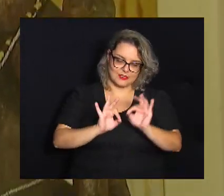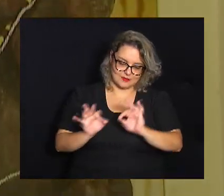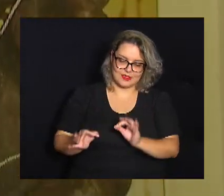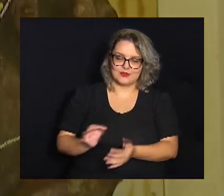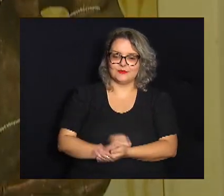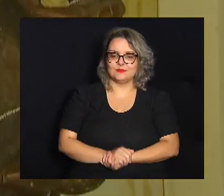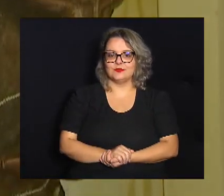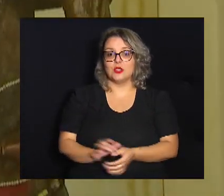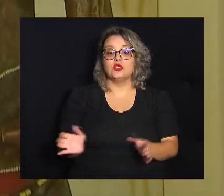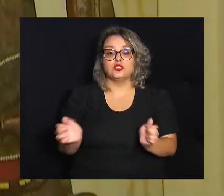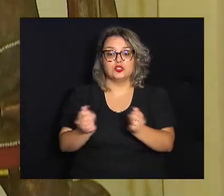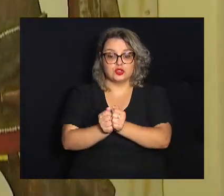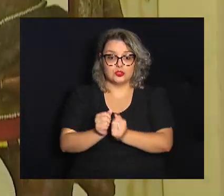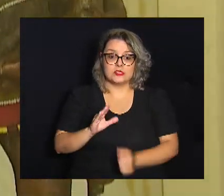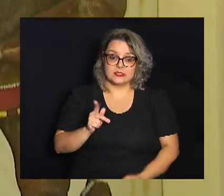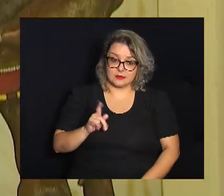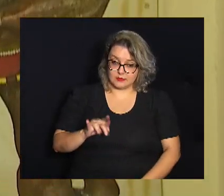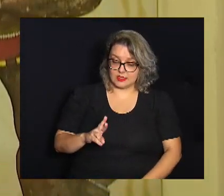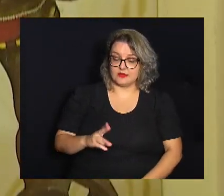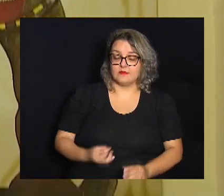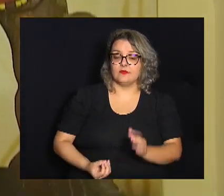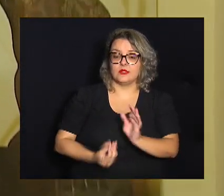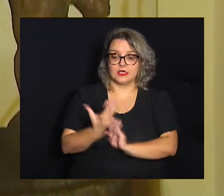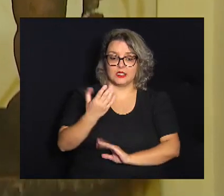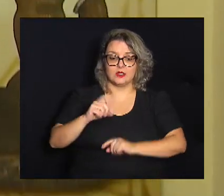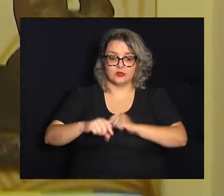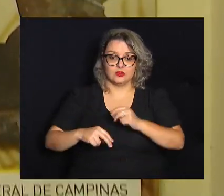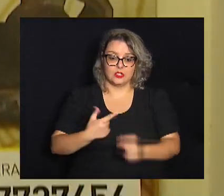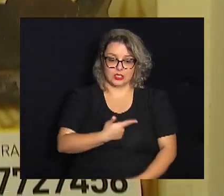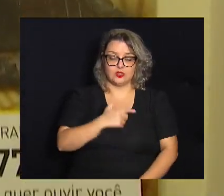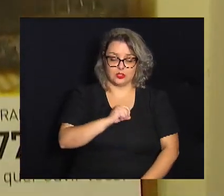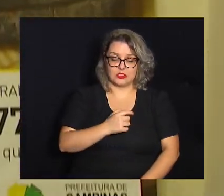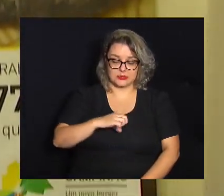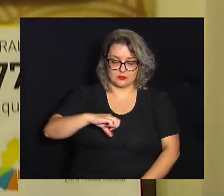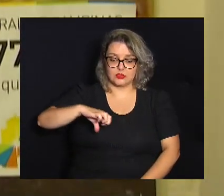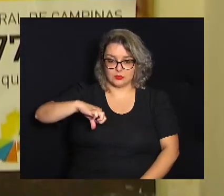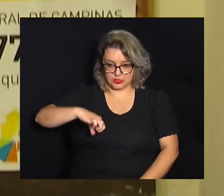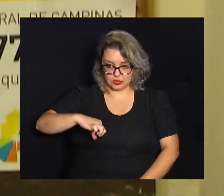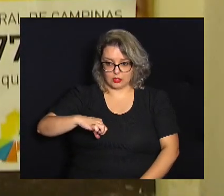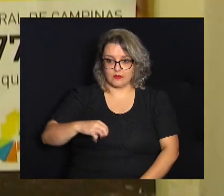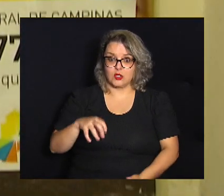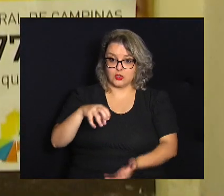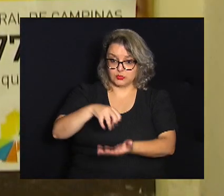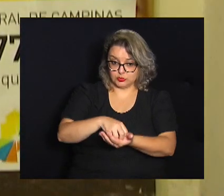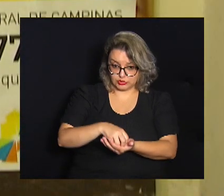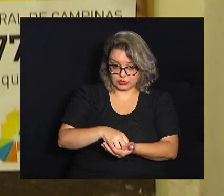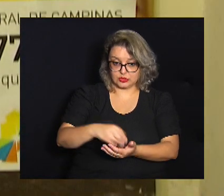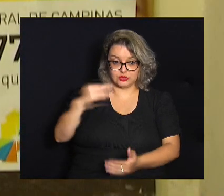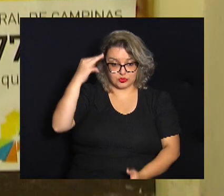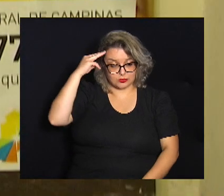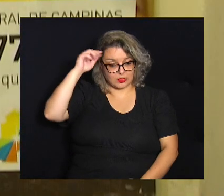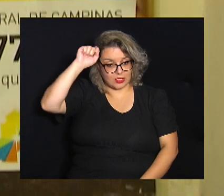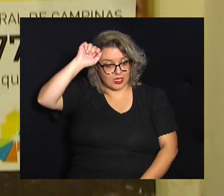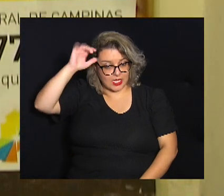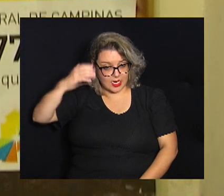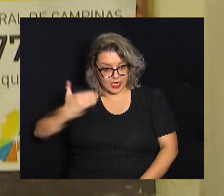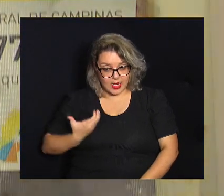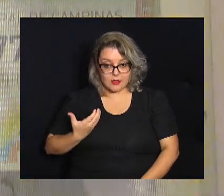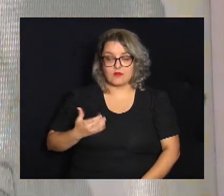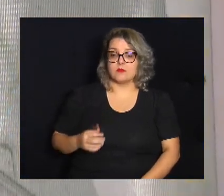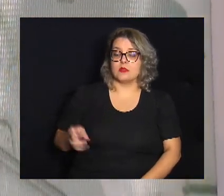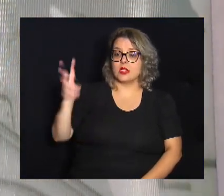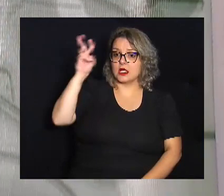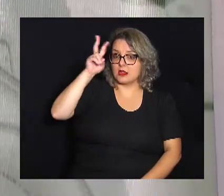à CEPIR, foi inaugurado em 2009 o Centro Campineiro de Memória Afro-Brasileira, com o objetivo de